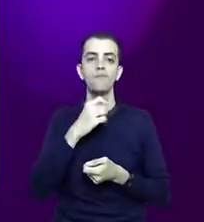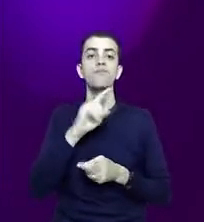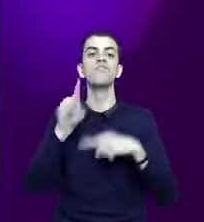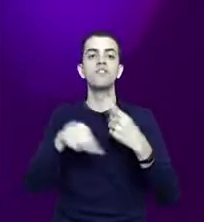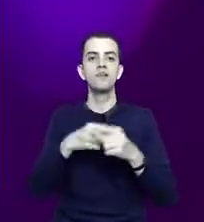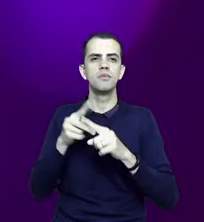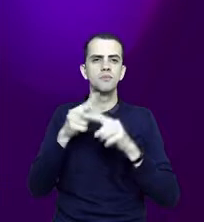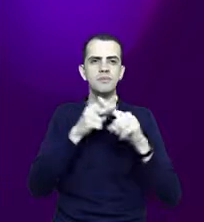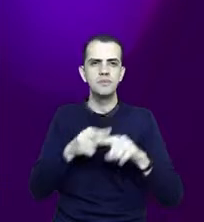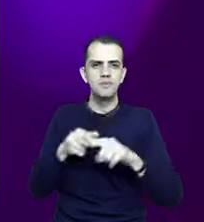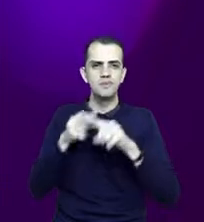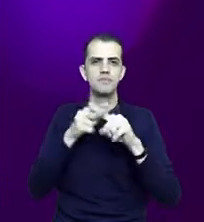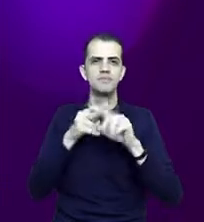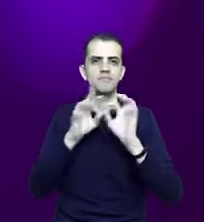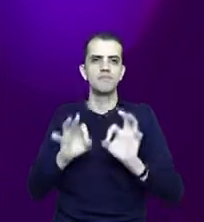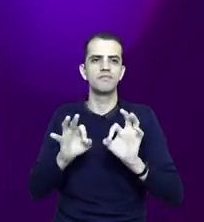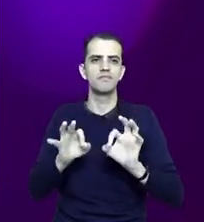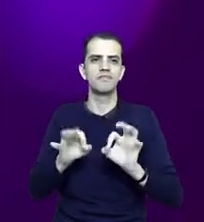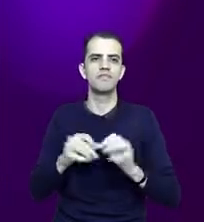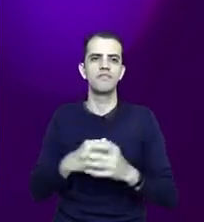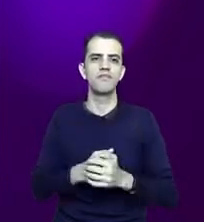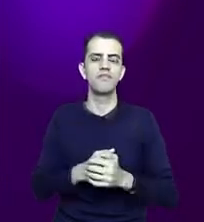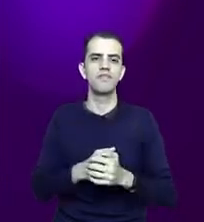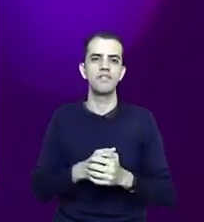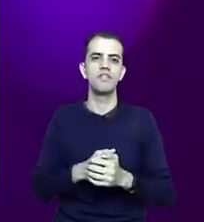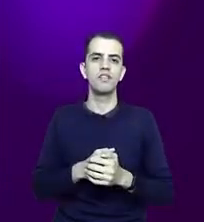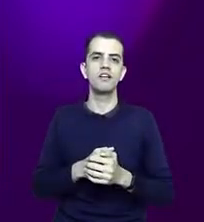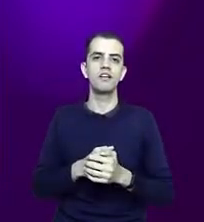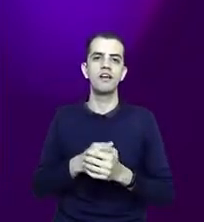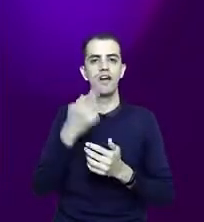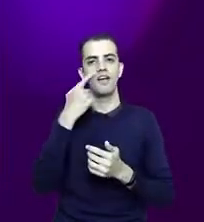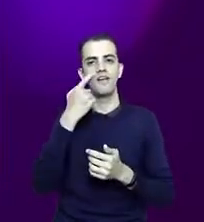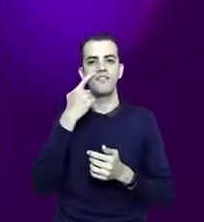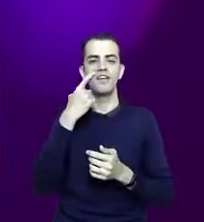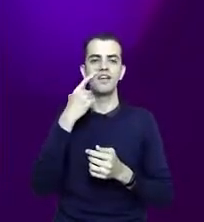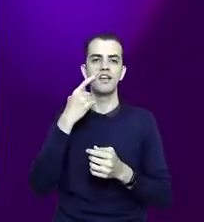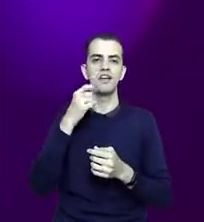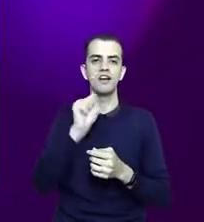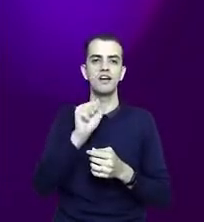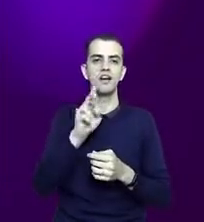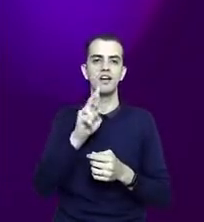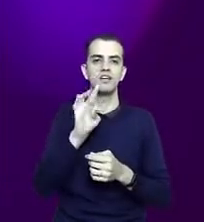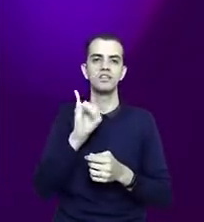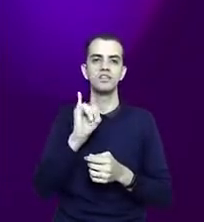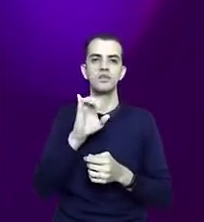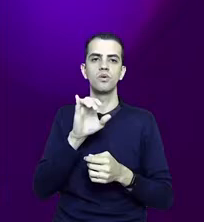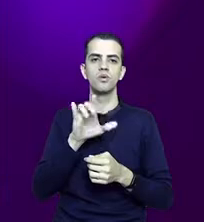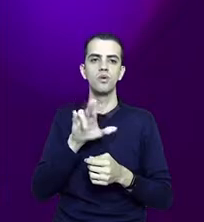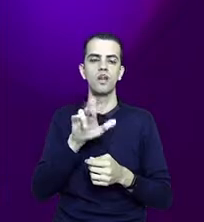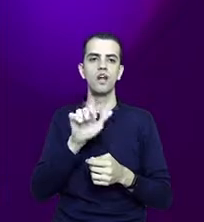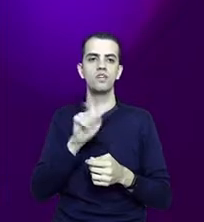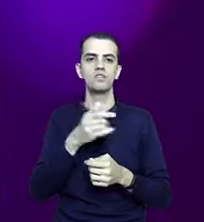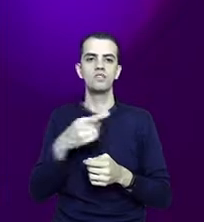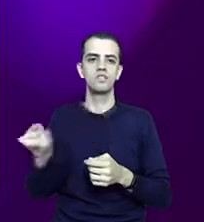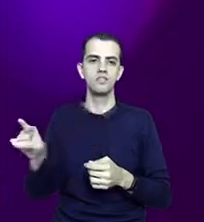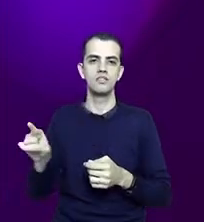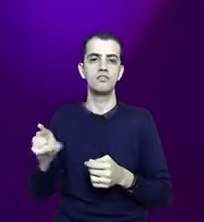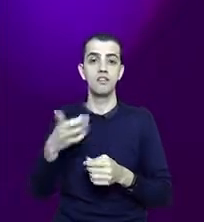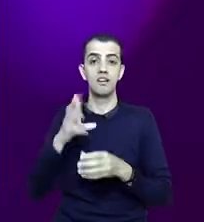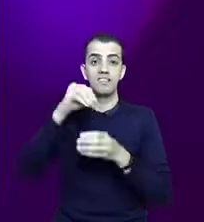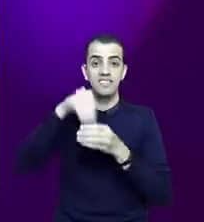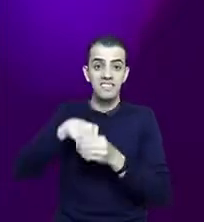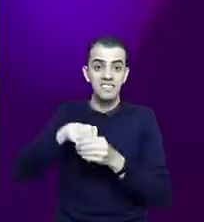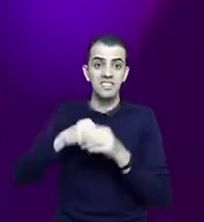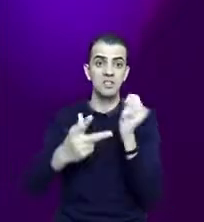aí, se ficou bem, né? Olhar a articulação, talvez aí seja interessante. Mas como instrumento intraoperatório